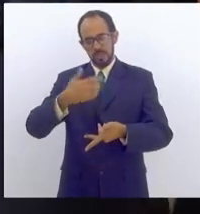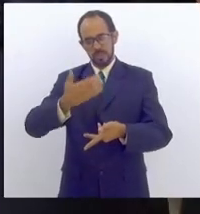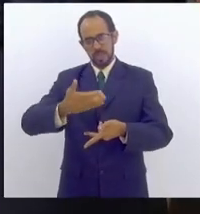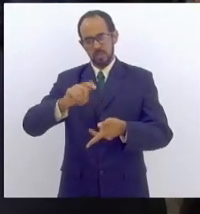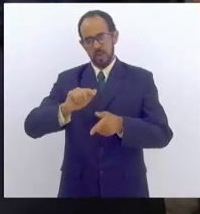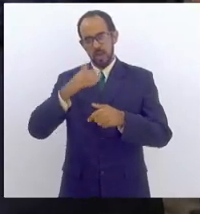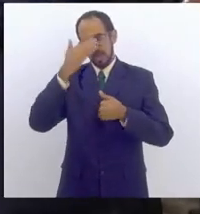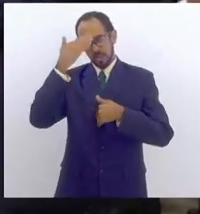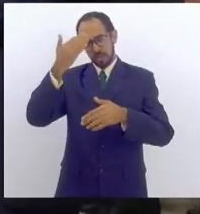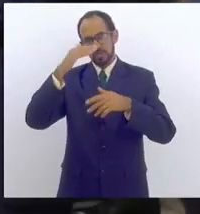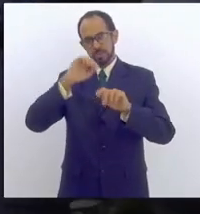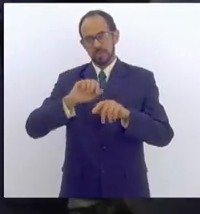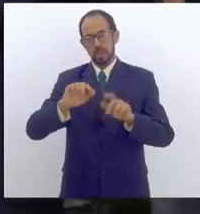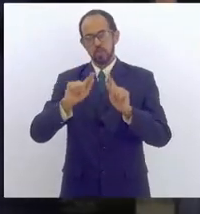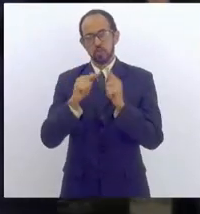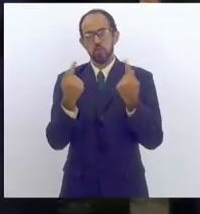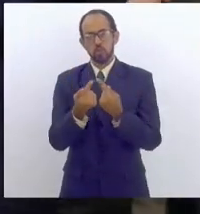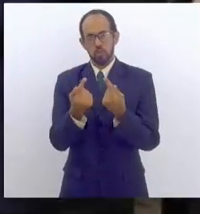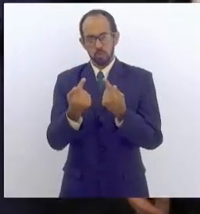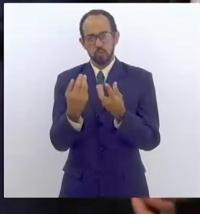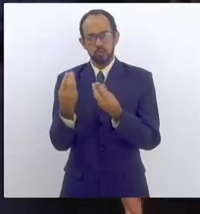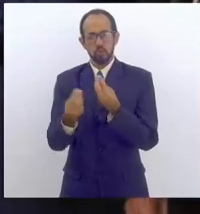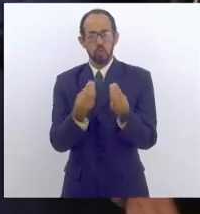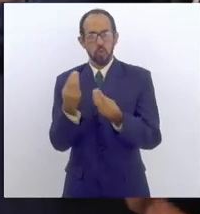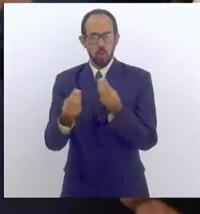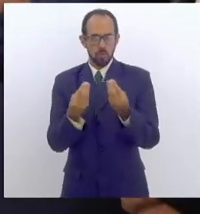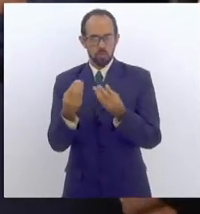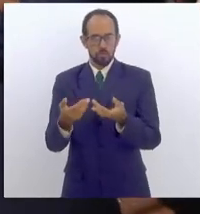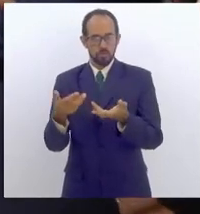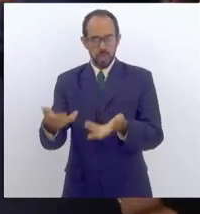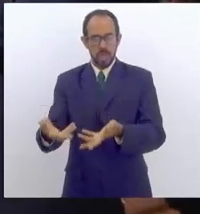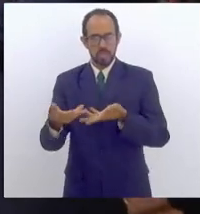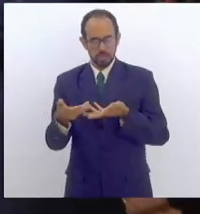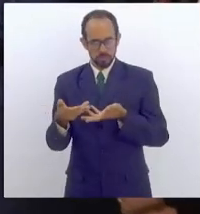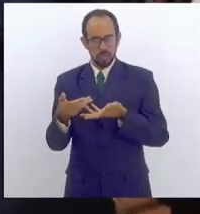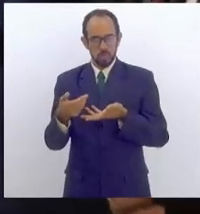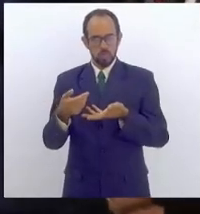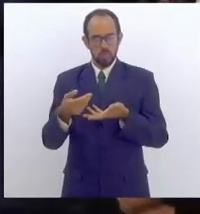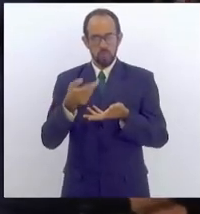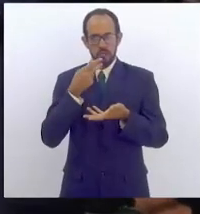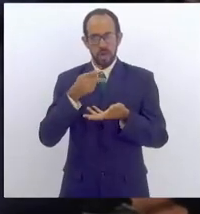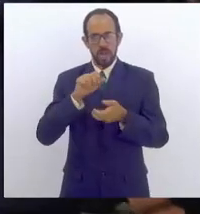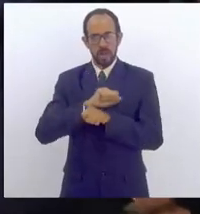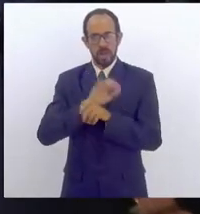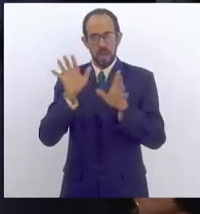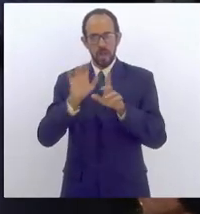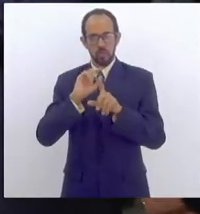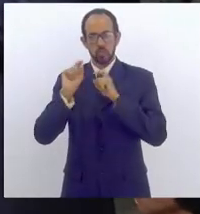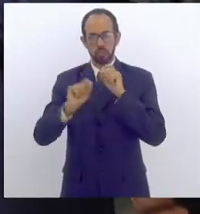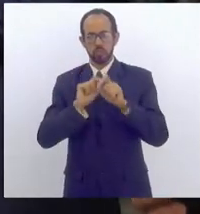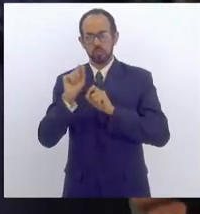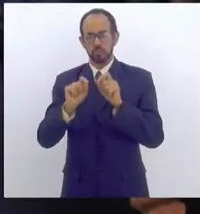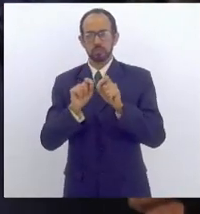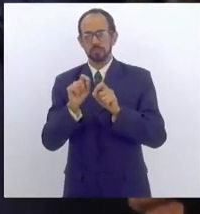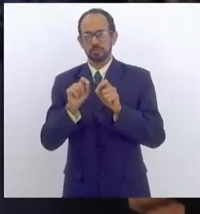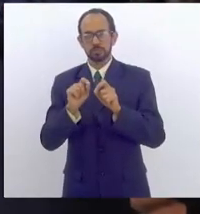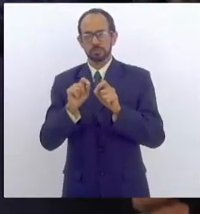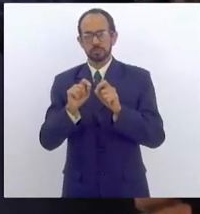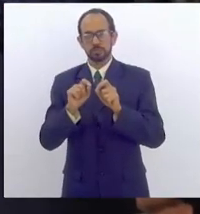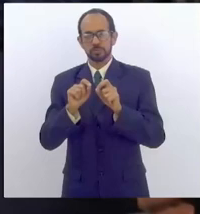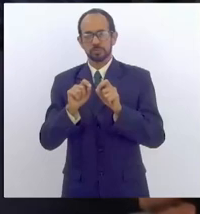a forma que ele me recebeu, que eles me receberam. Deixar bem claro que